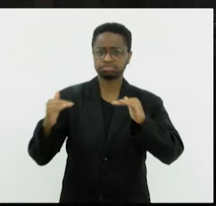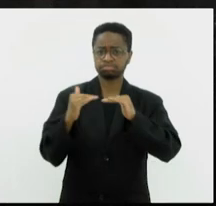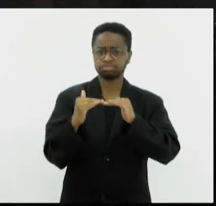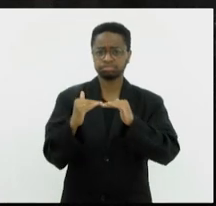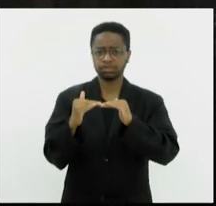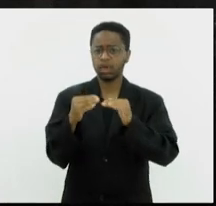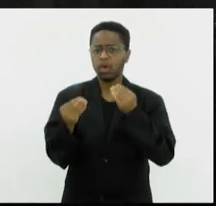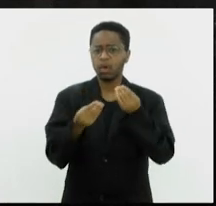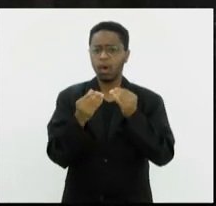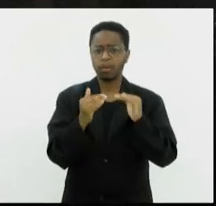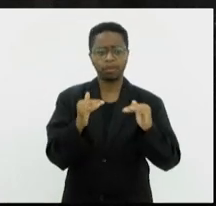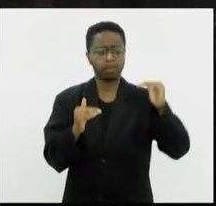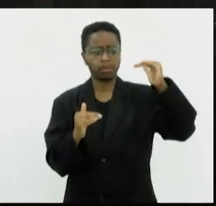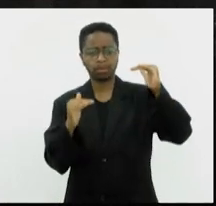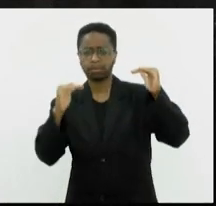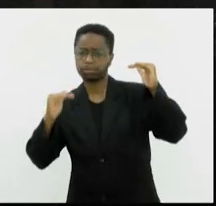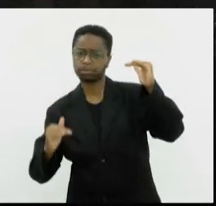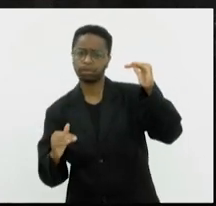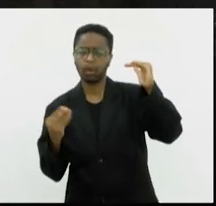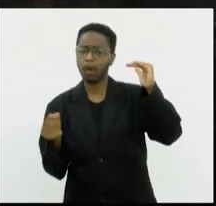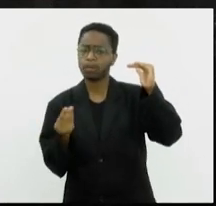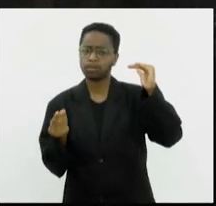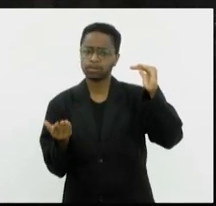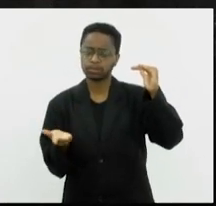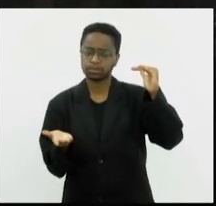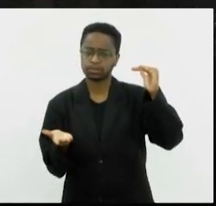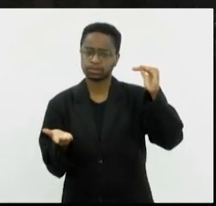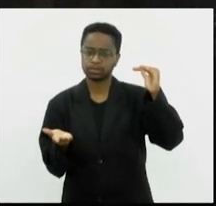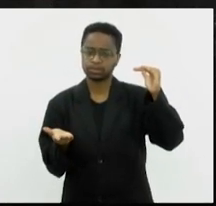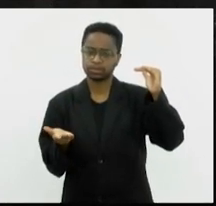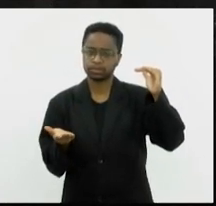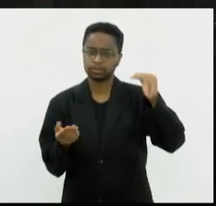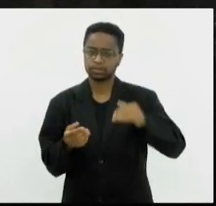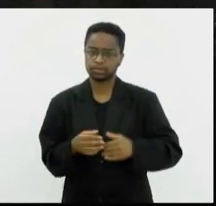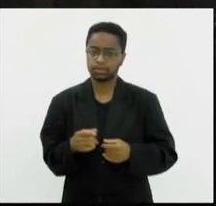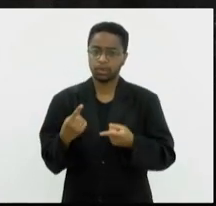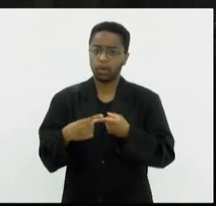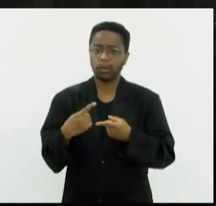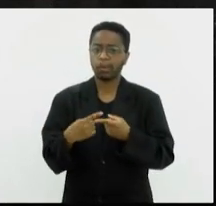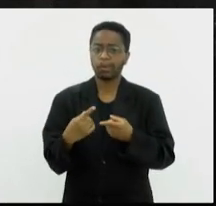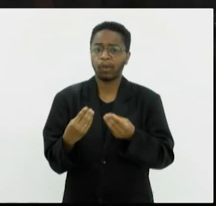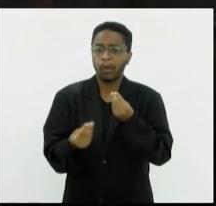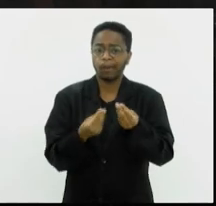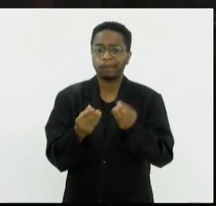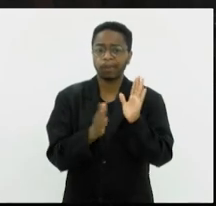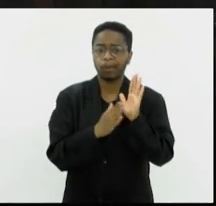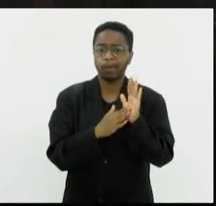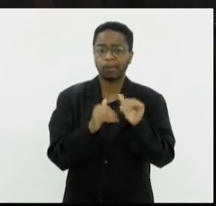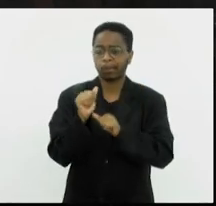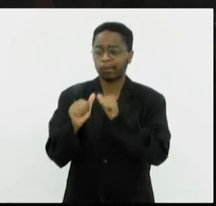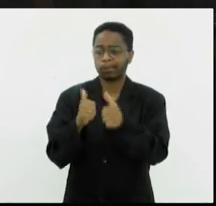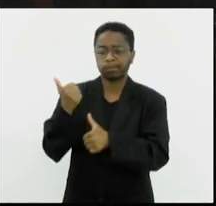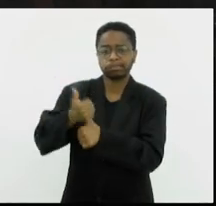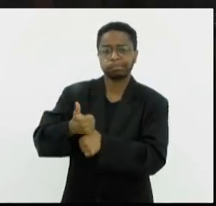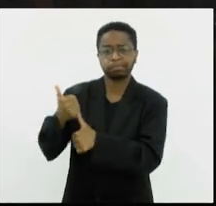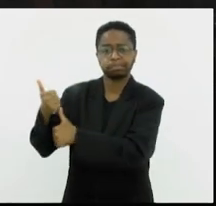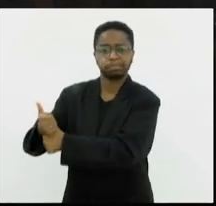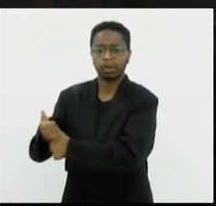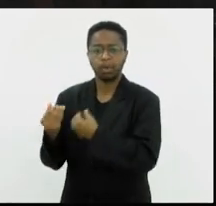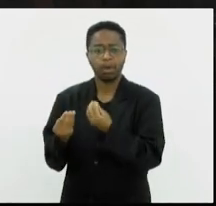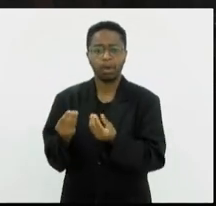é que um tem mais autoridade so outro para propor a troca alguma